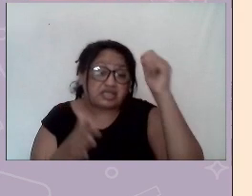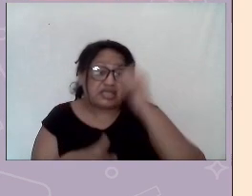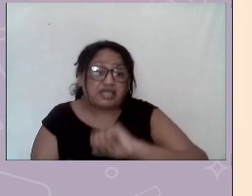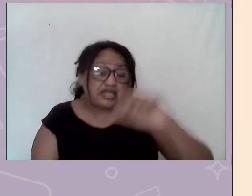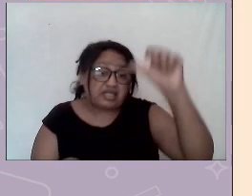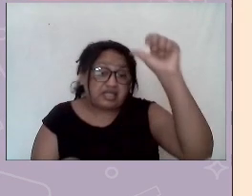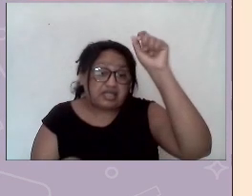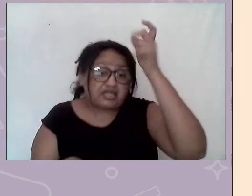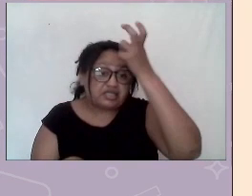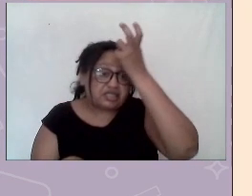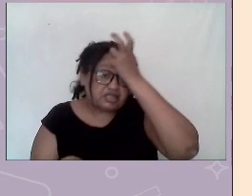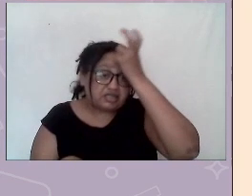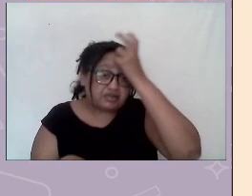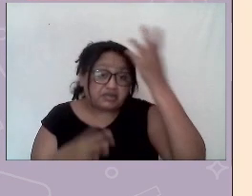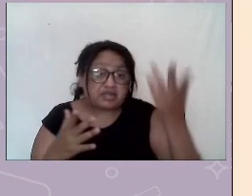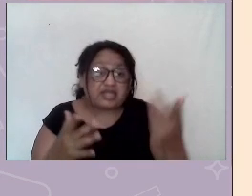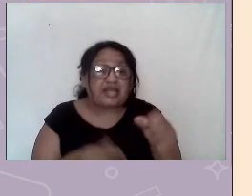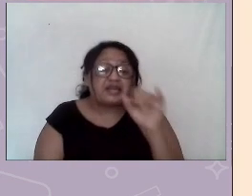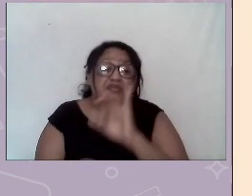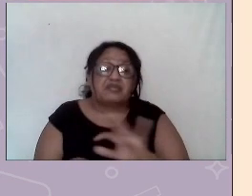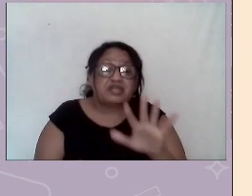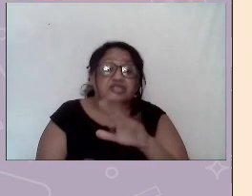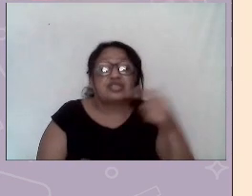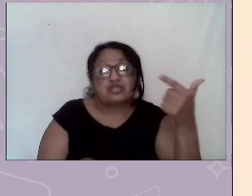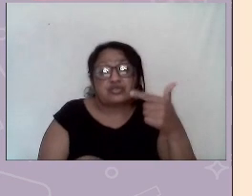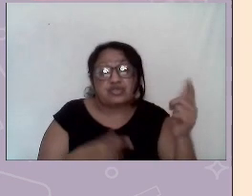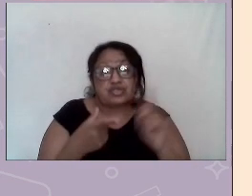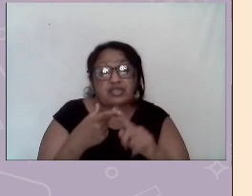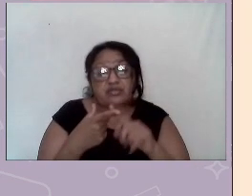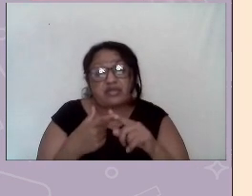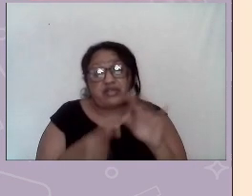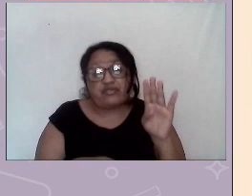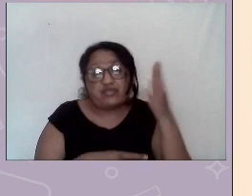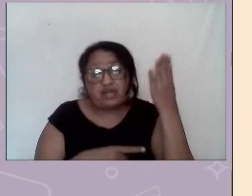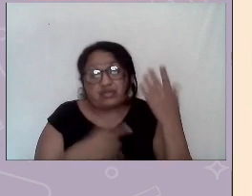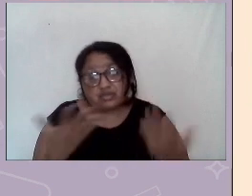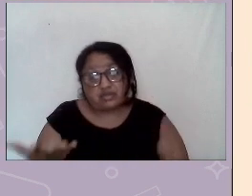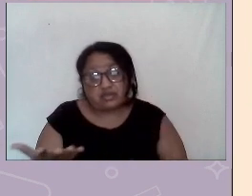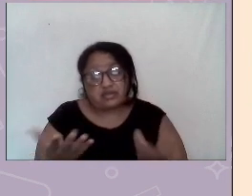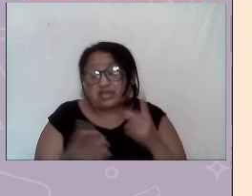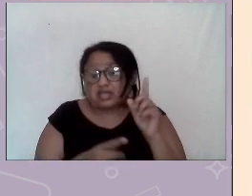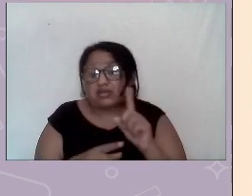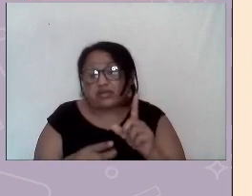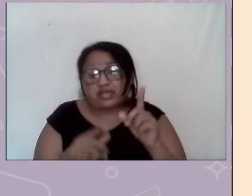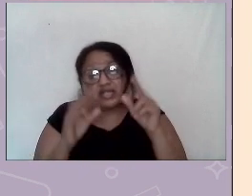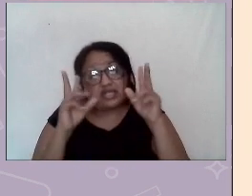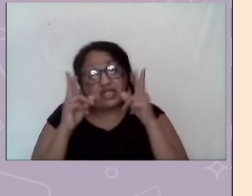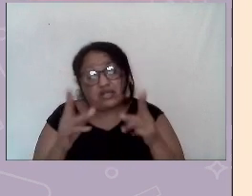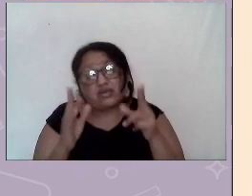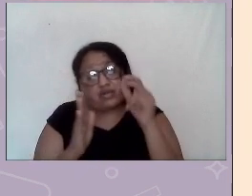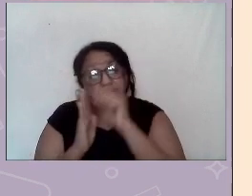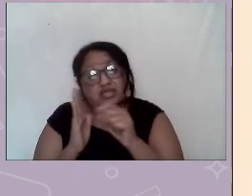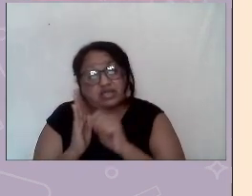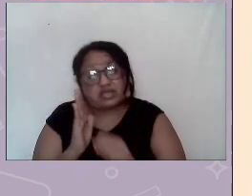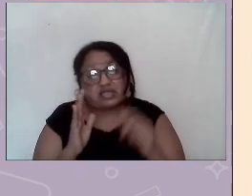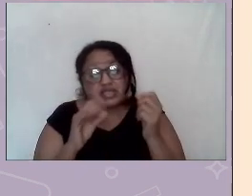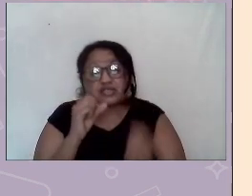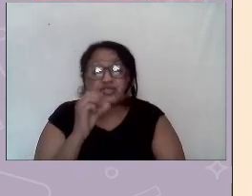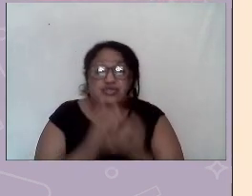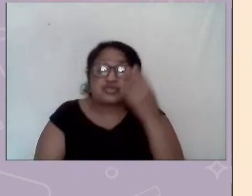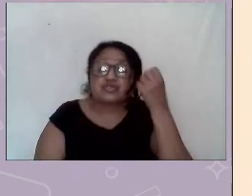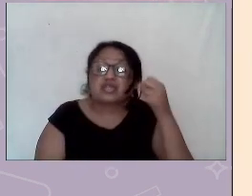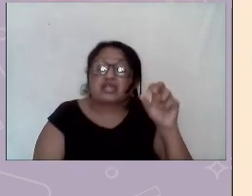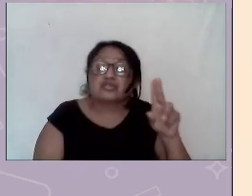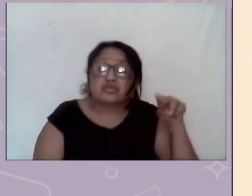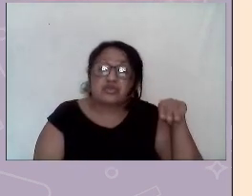também é falsa porque a imagem 2 não refere-se à escrita que surgiu na Suméria é uma